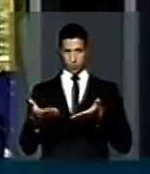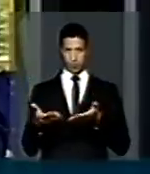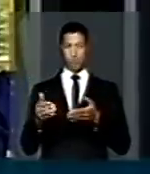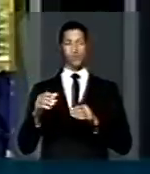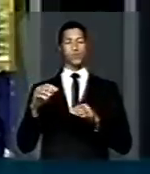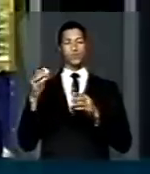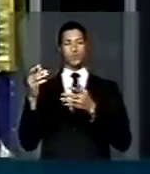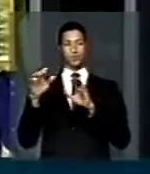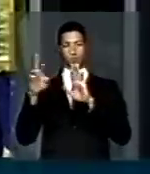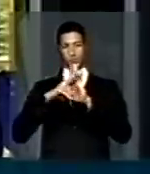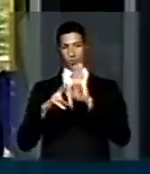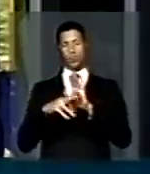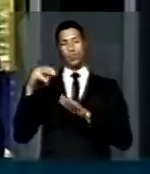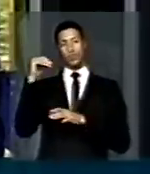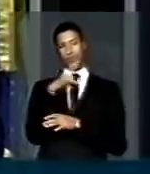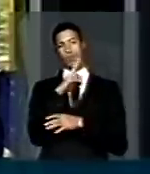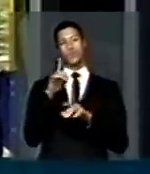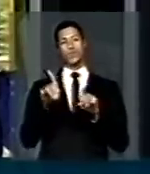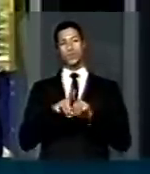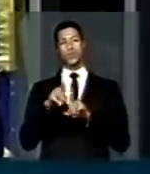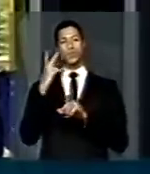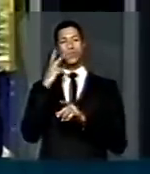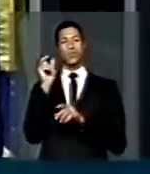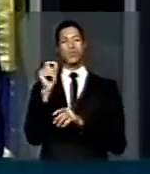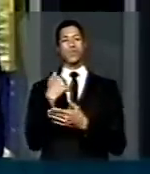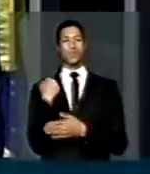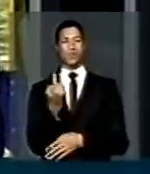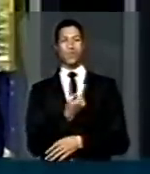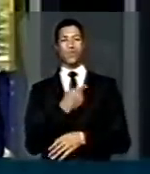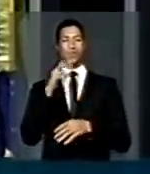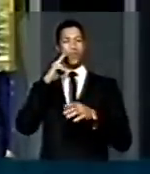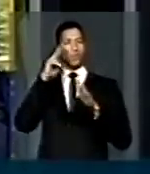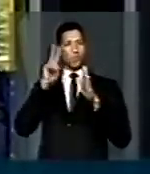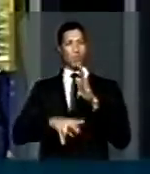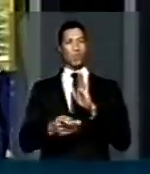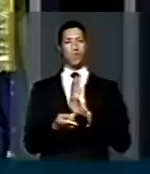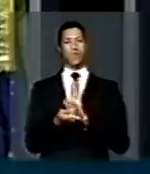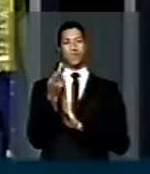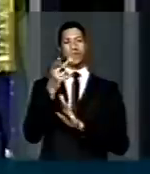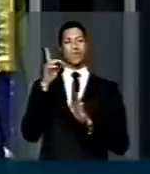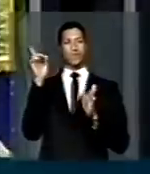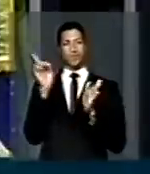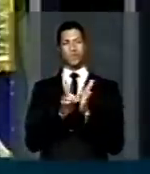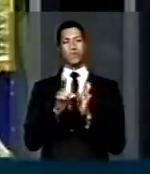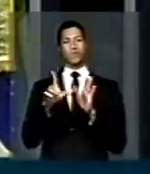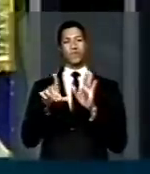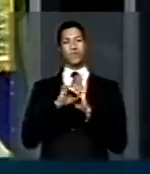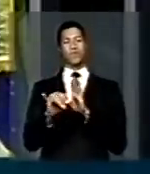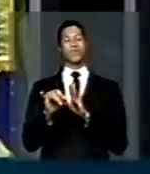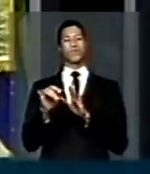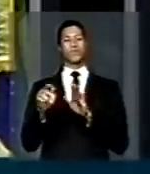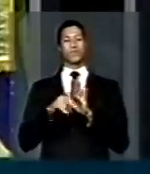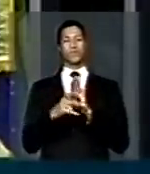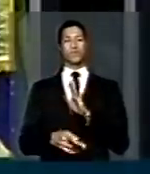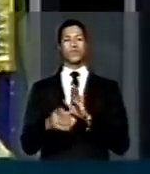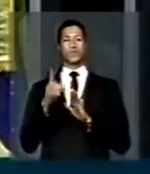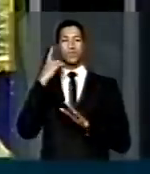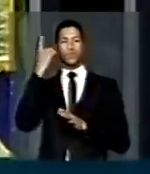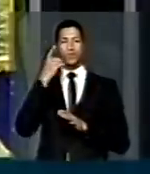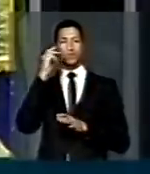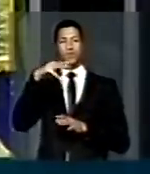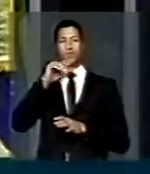o requerimento de urgência para que a gente aprecie o projeto de decreto legislativo do deputado